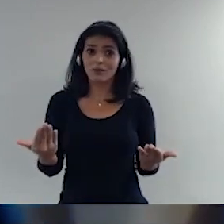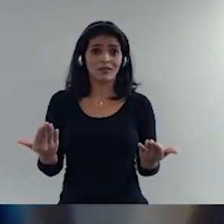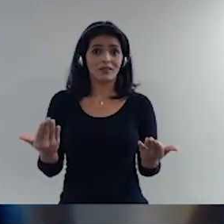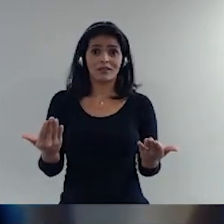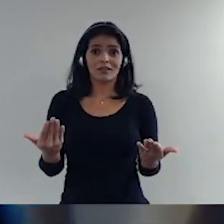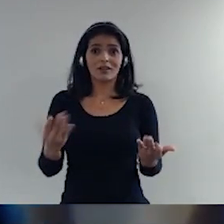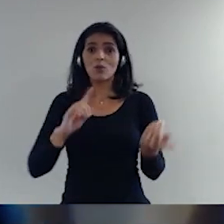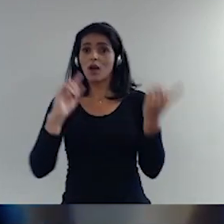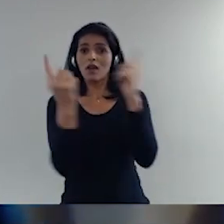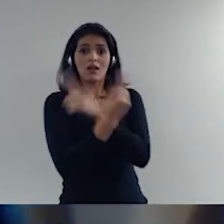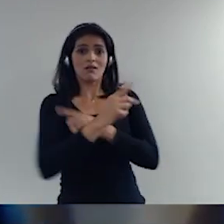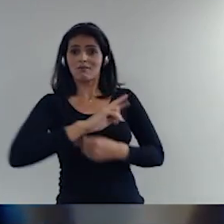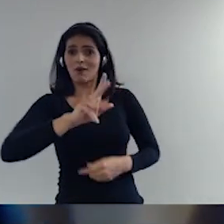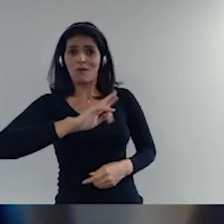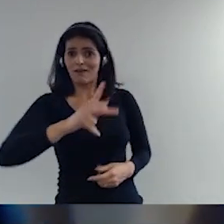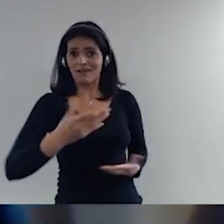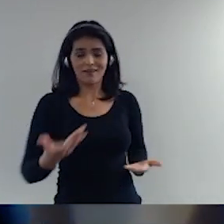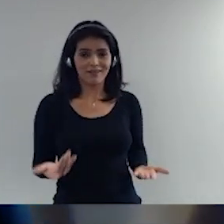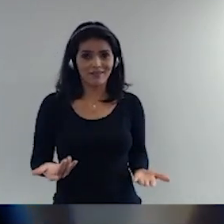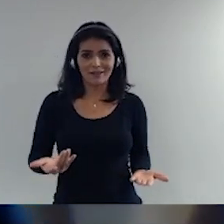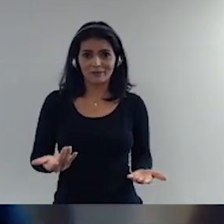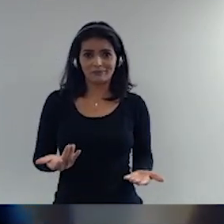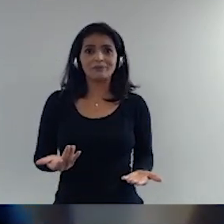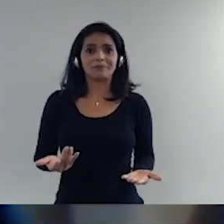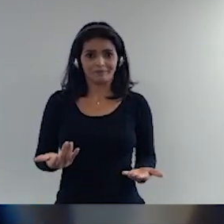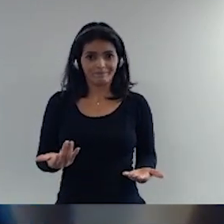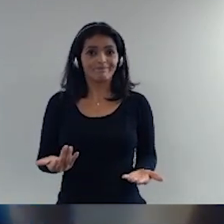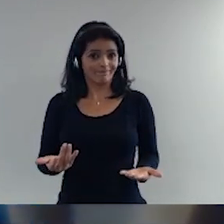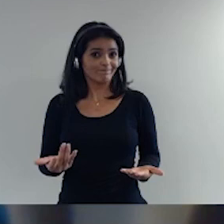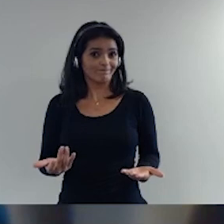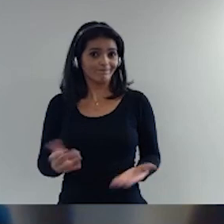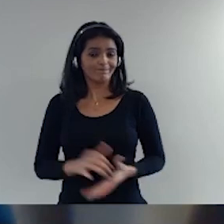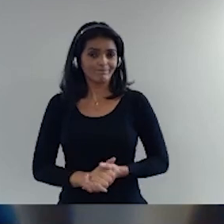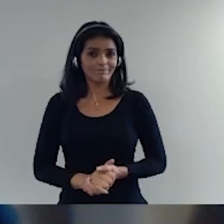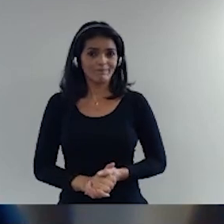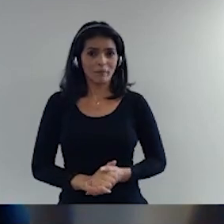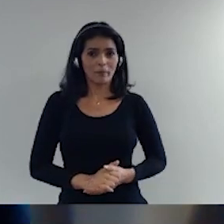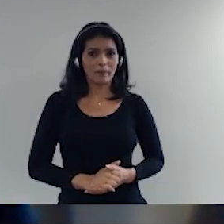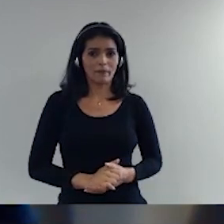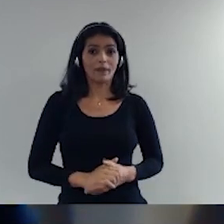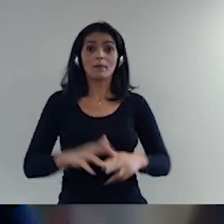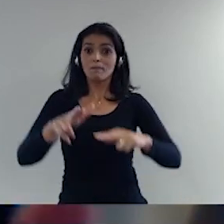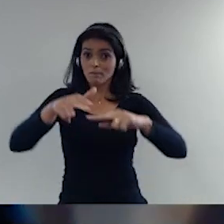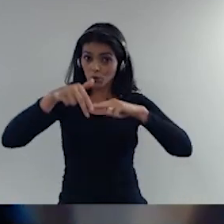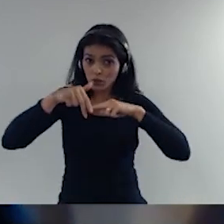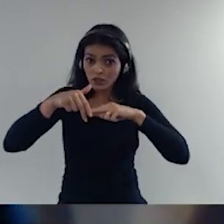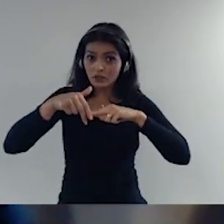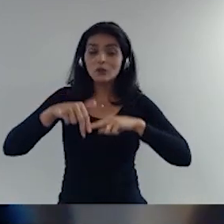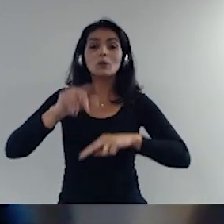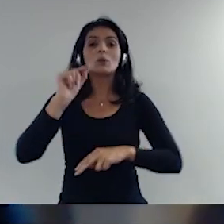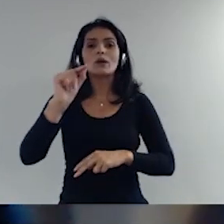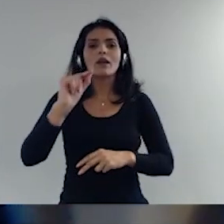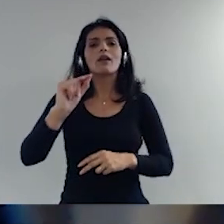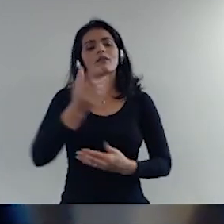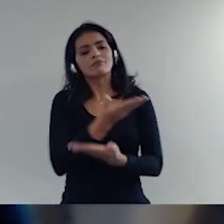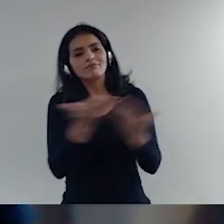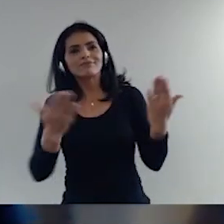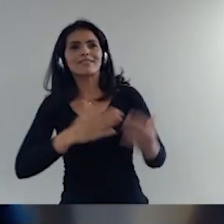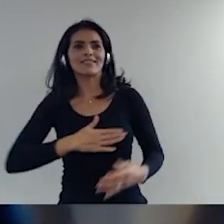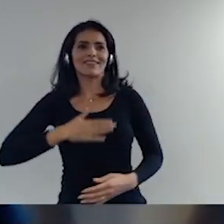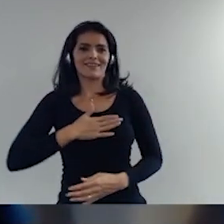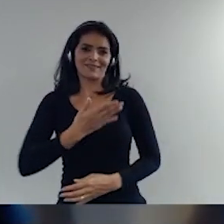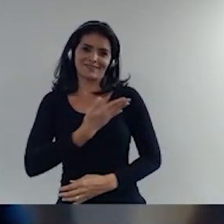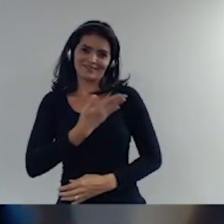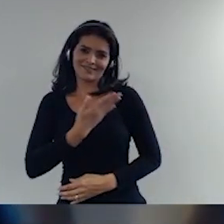articulação concentrada de todos os poderes e de todas as unidades federativas. Portanto, meus queridos